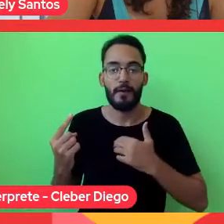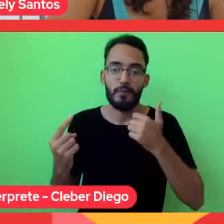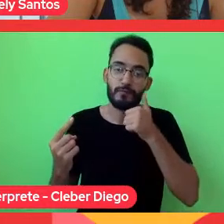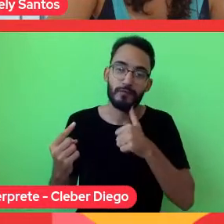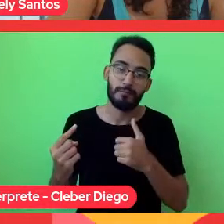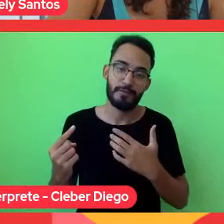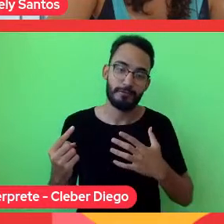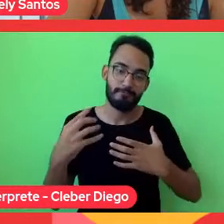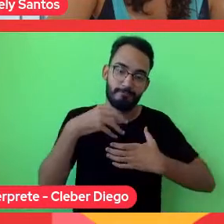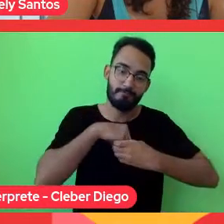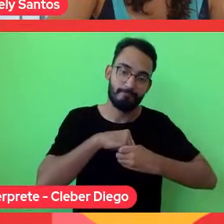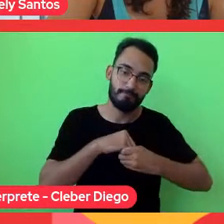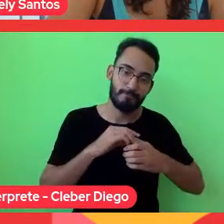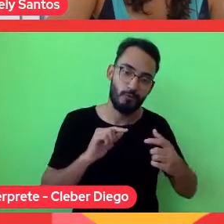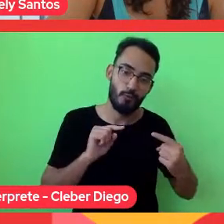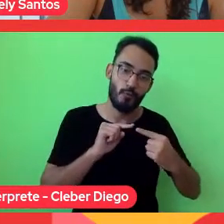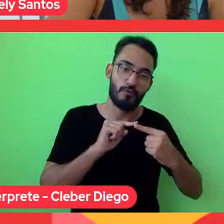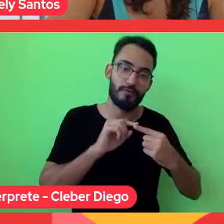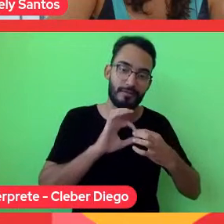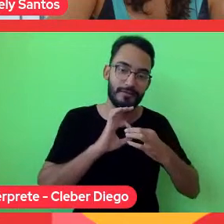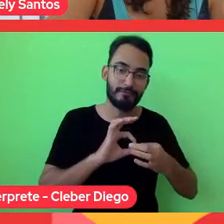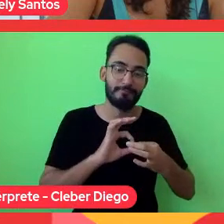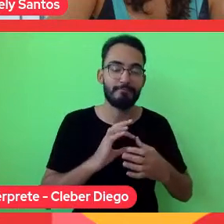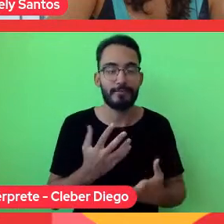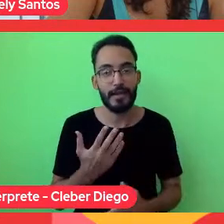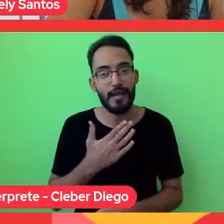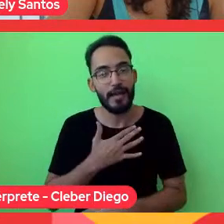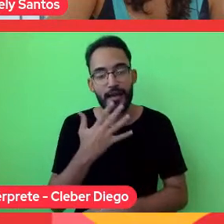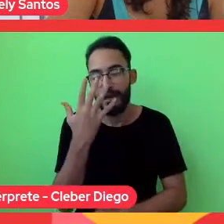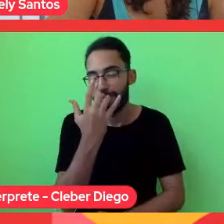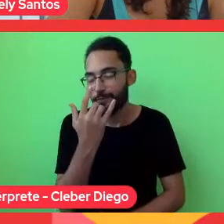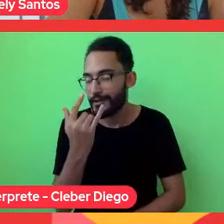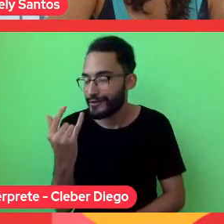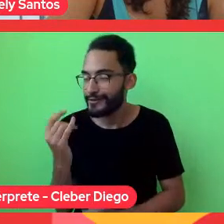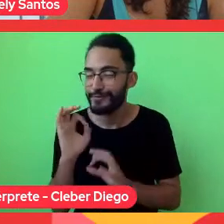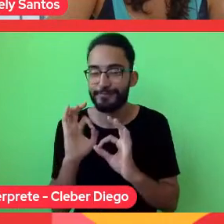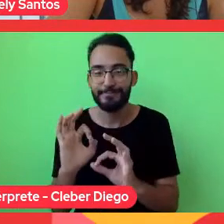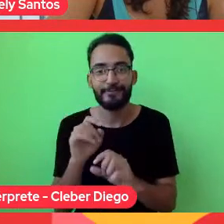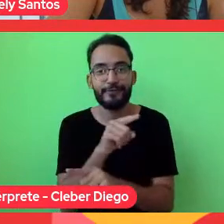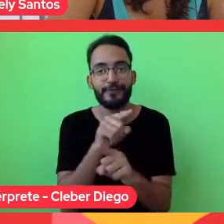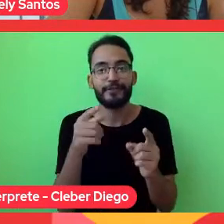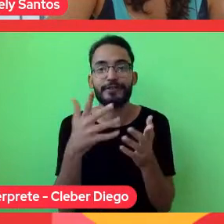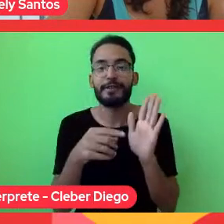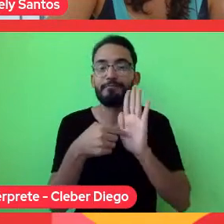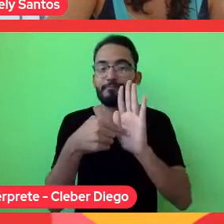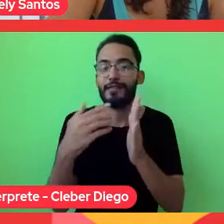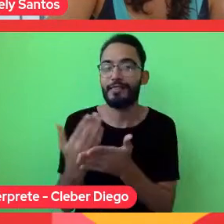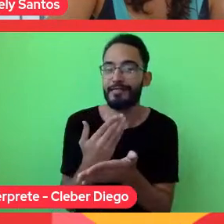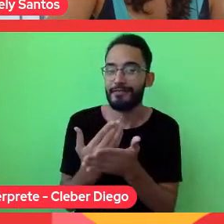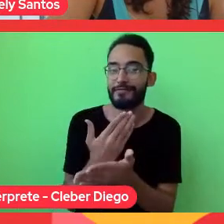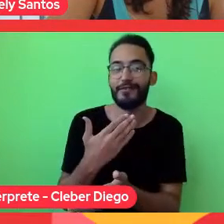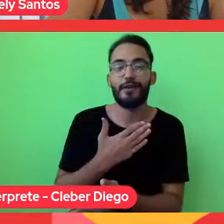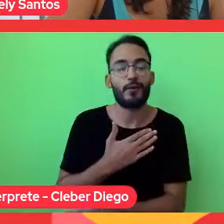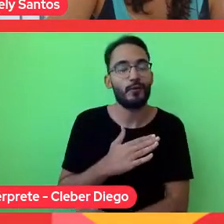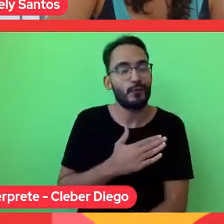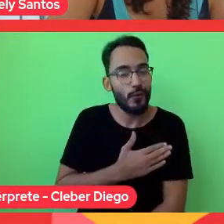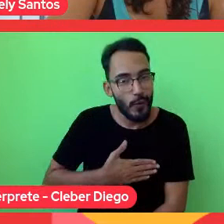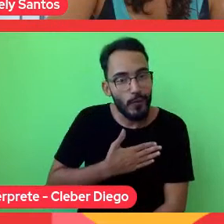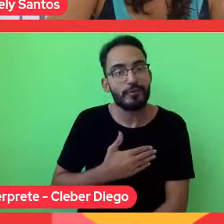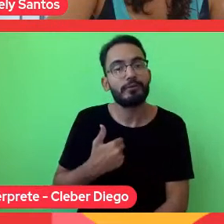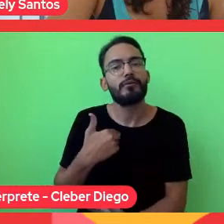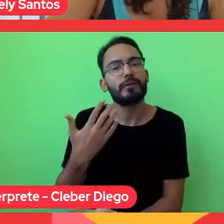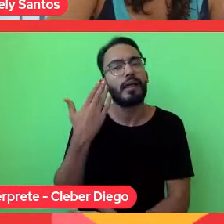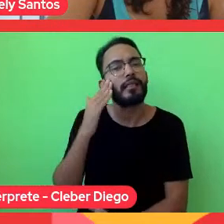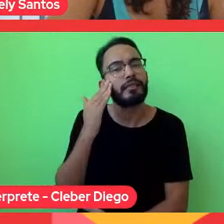né. E fiquei apaixonada só pelas indicações que vocês passaram, por tudo. Aí eu queria saber, entender um pouquinho